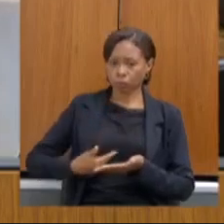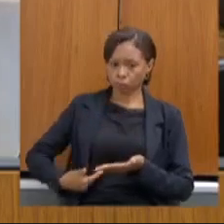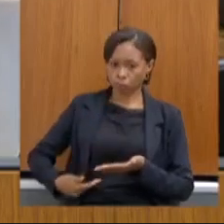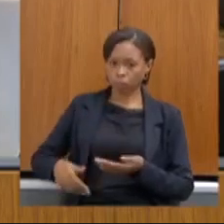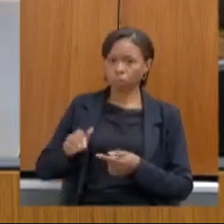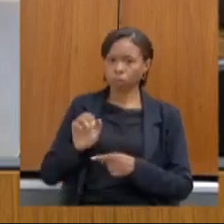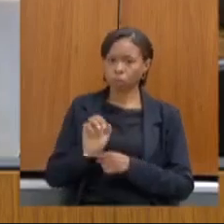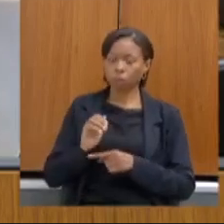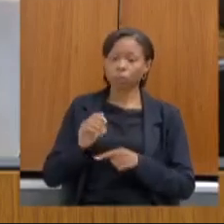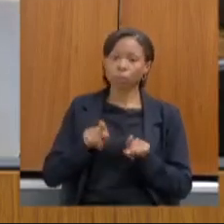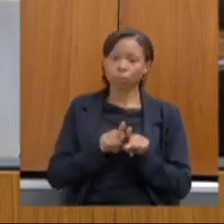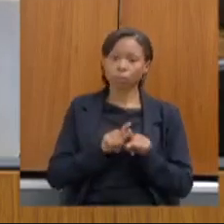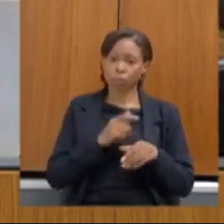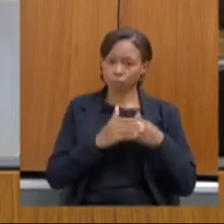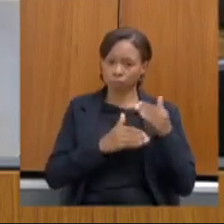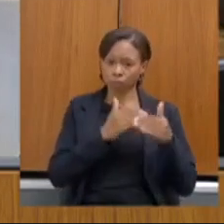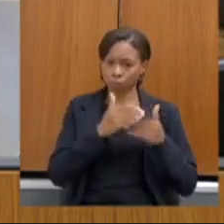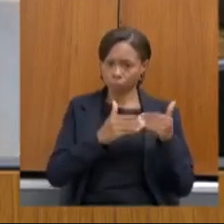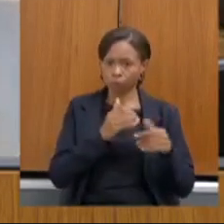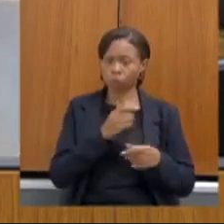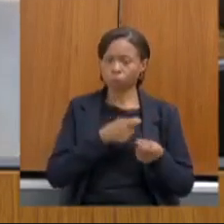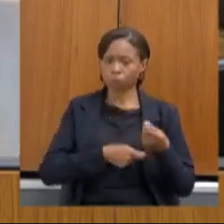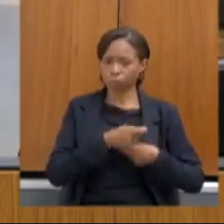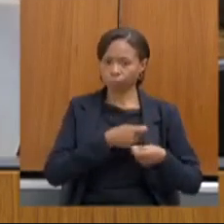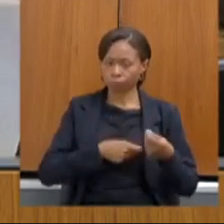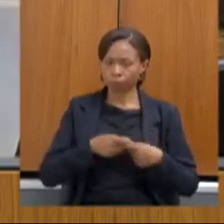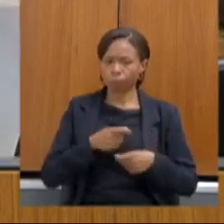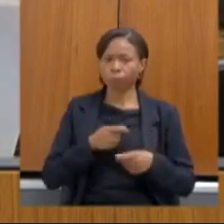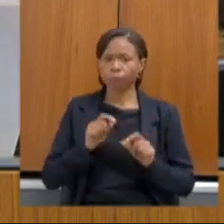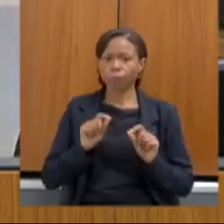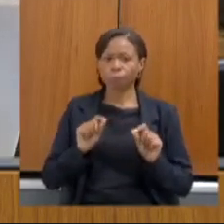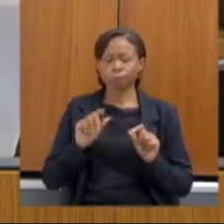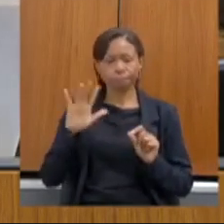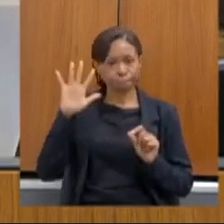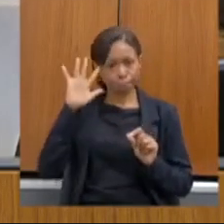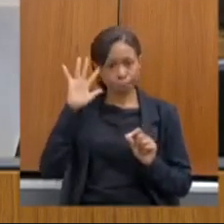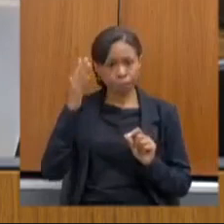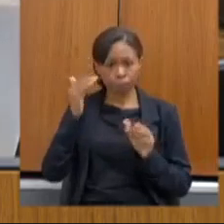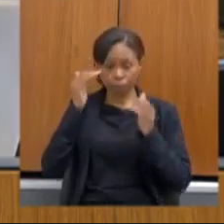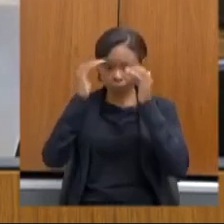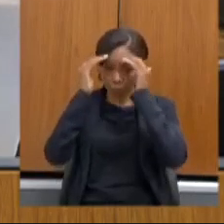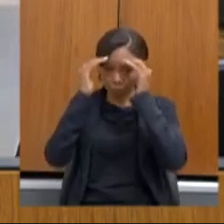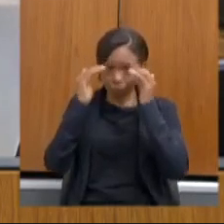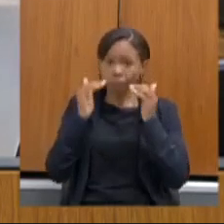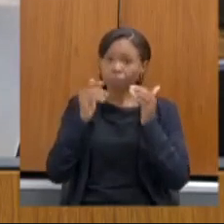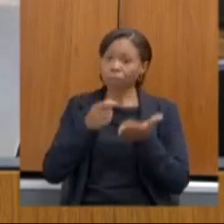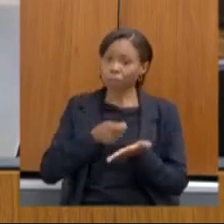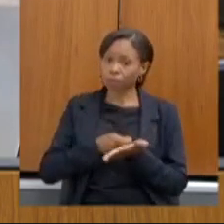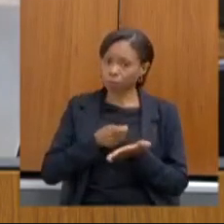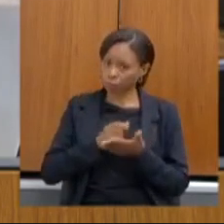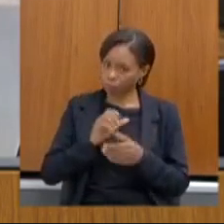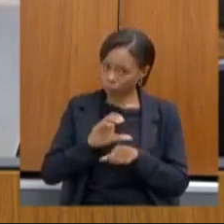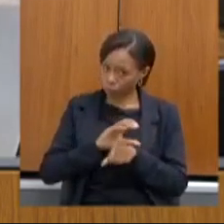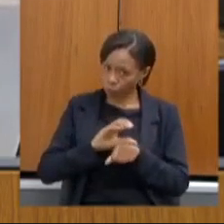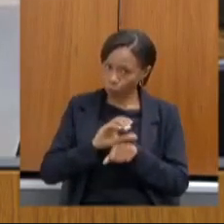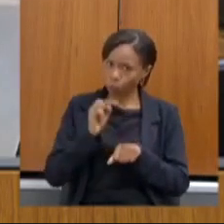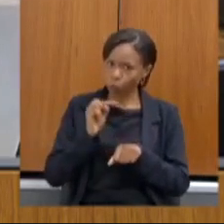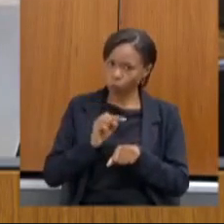secretaria de estado de desenvolvimento econômico cede o pedido de providências para que seja cumprida a determinação constitucional